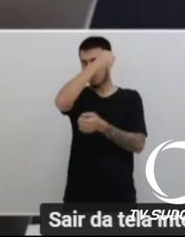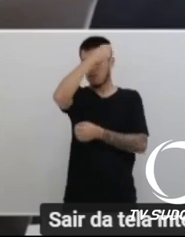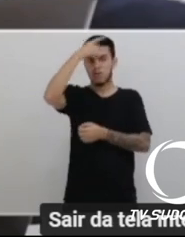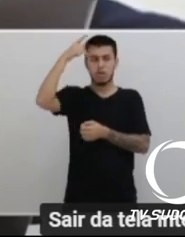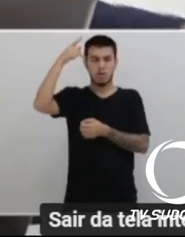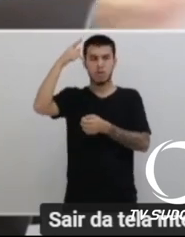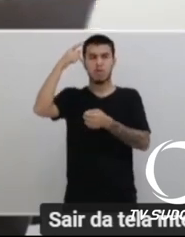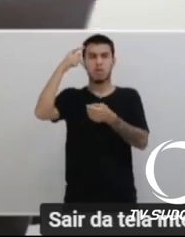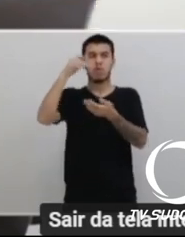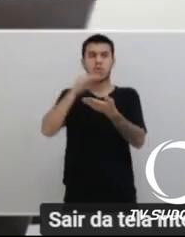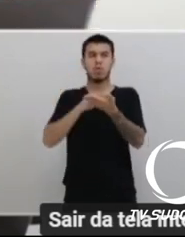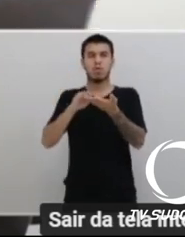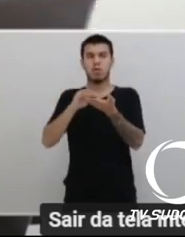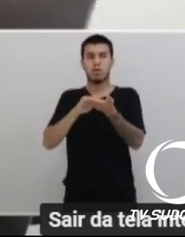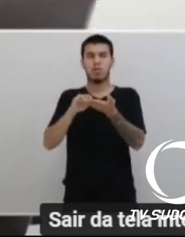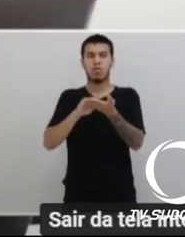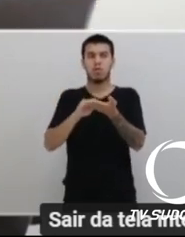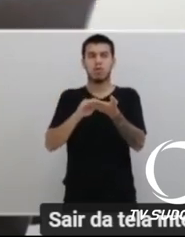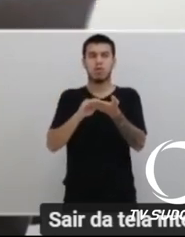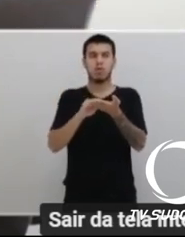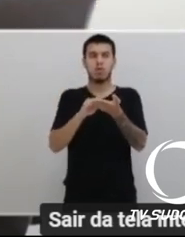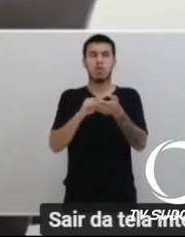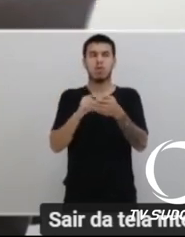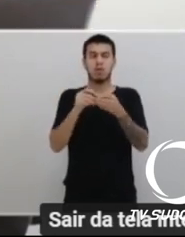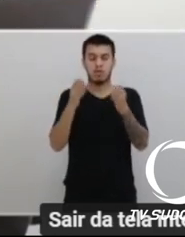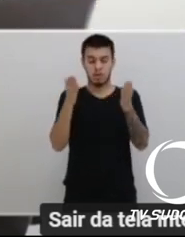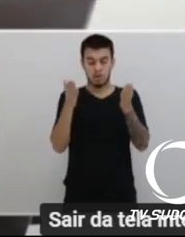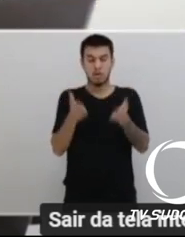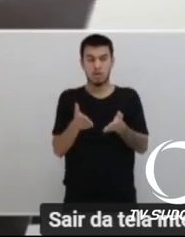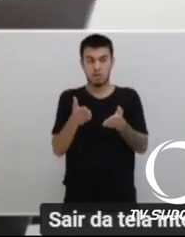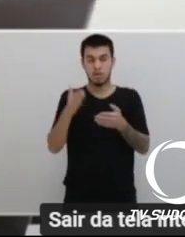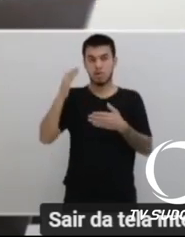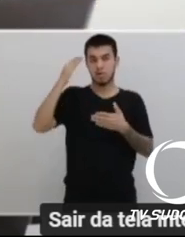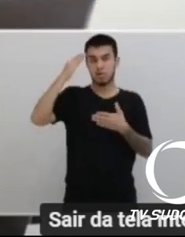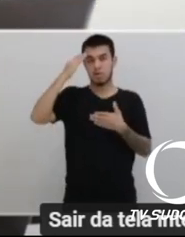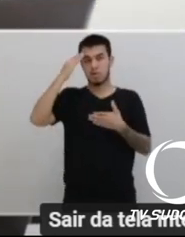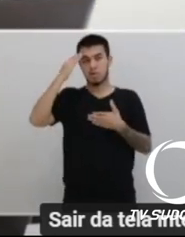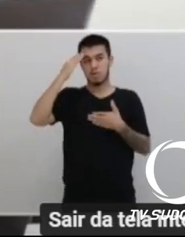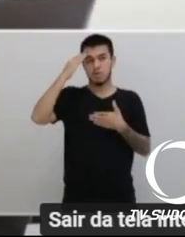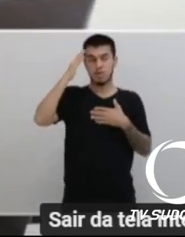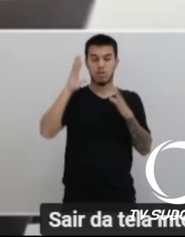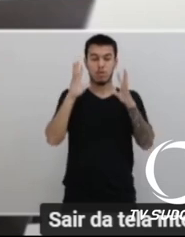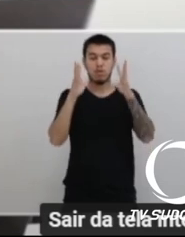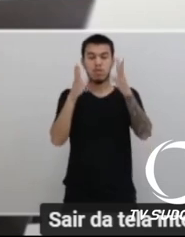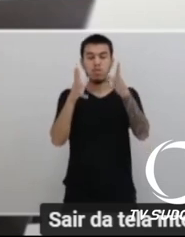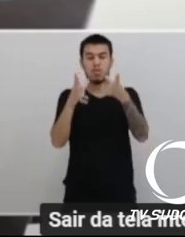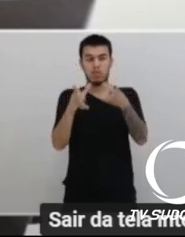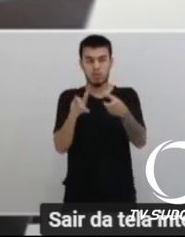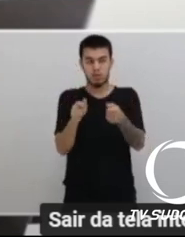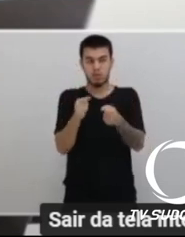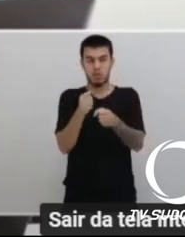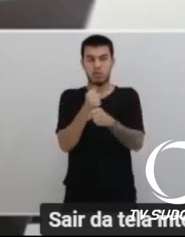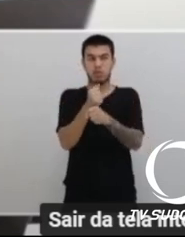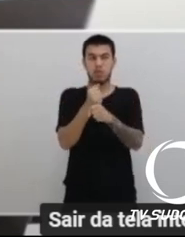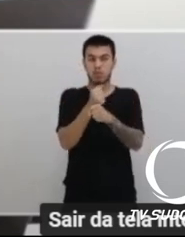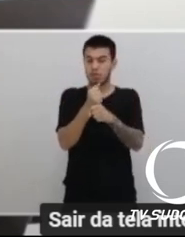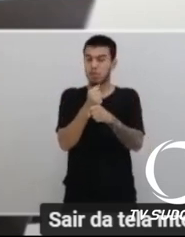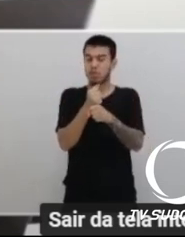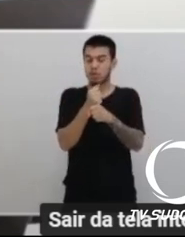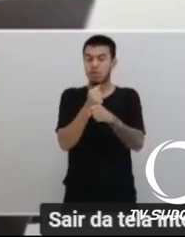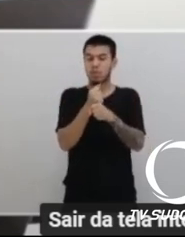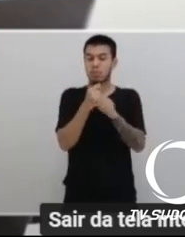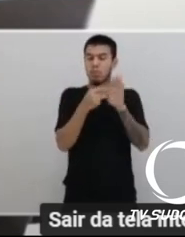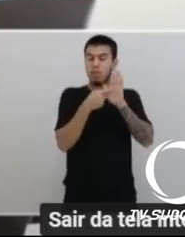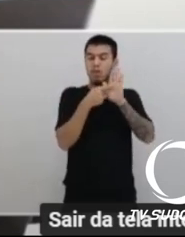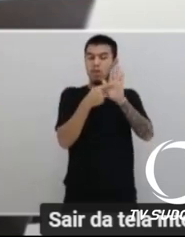secretários Então já eles já estão recebendo nós precisamos tirar essa dúvida né todo ano a casa apresenta o projeto de lei